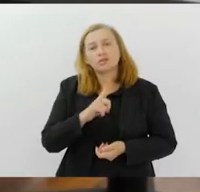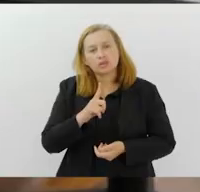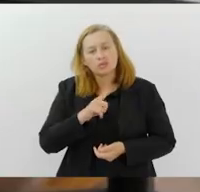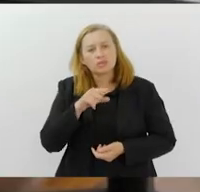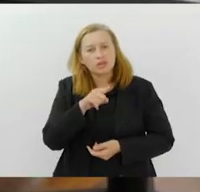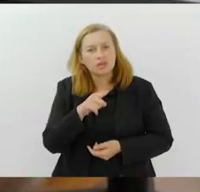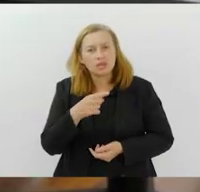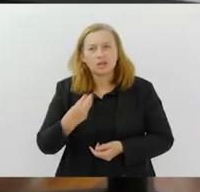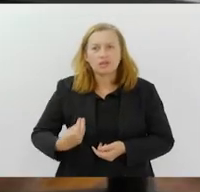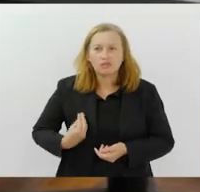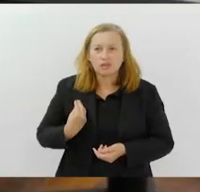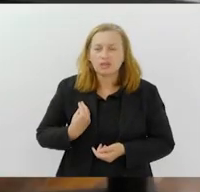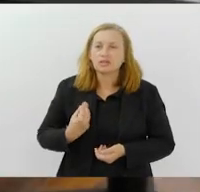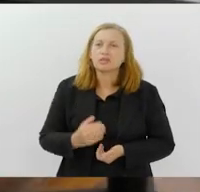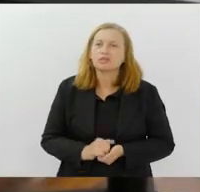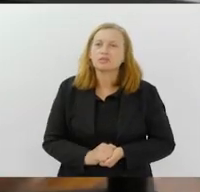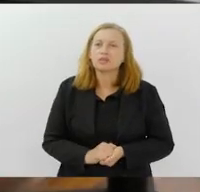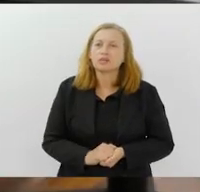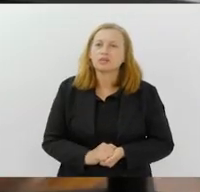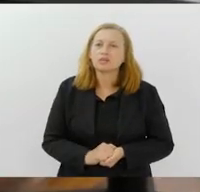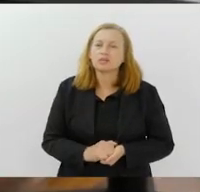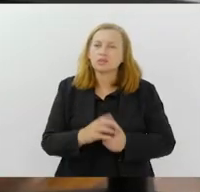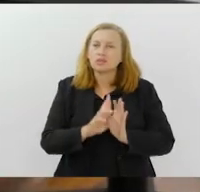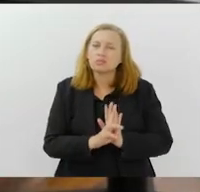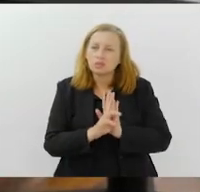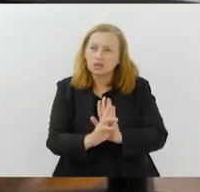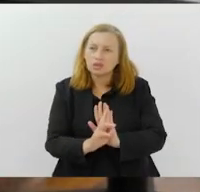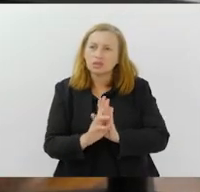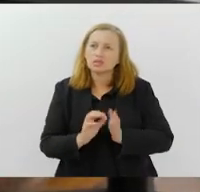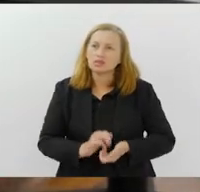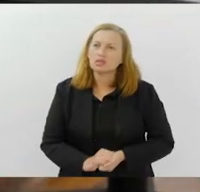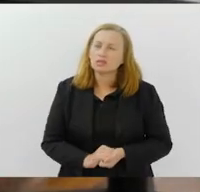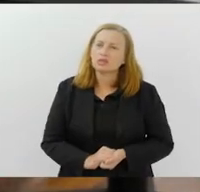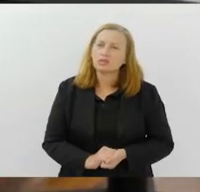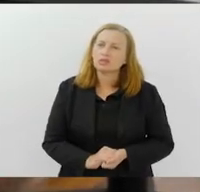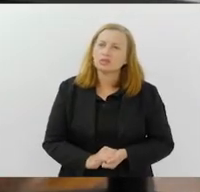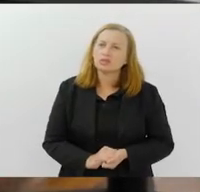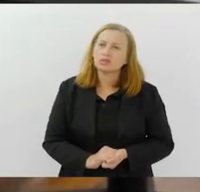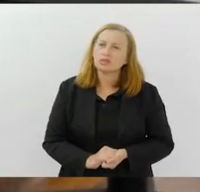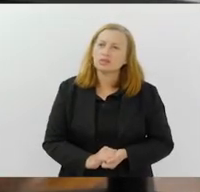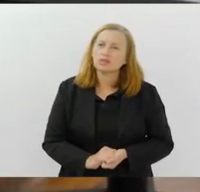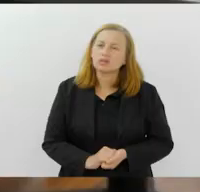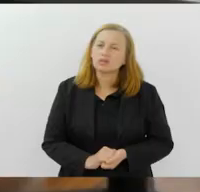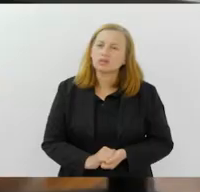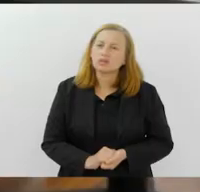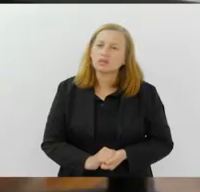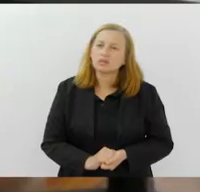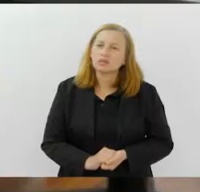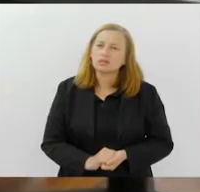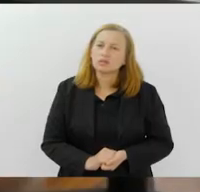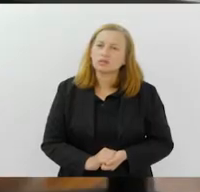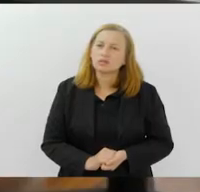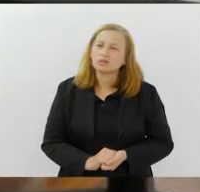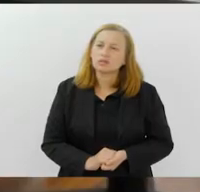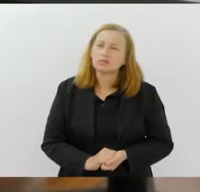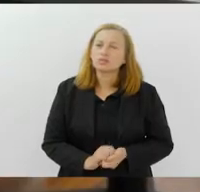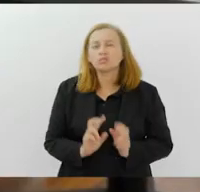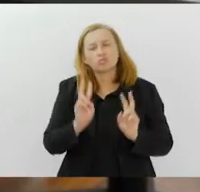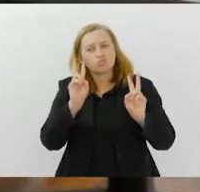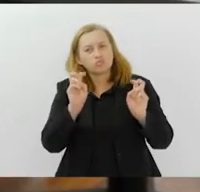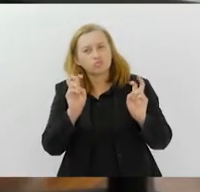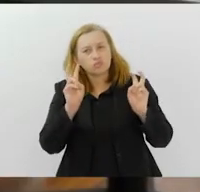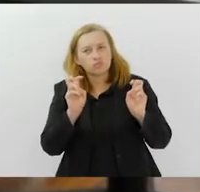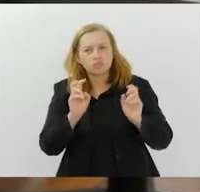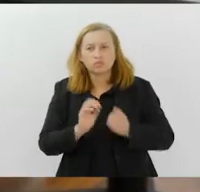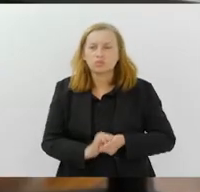a presença representantes da segurança n e tem uma situação